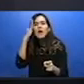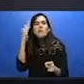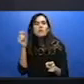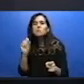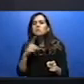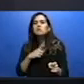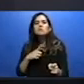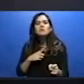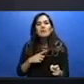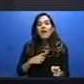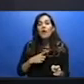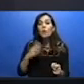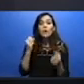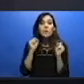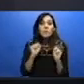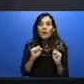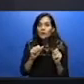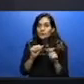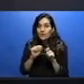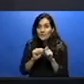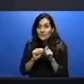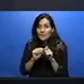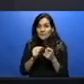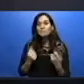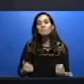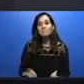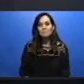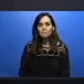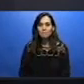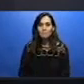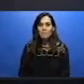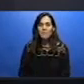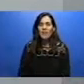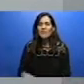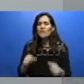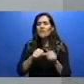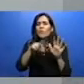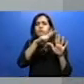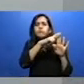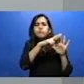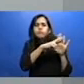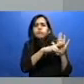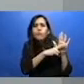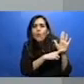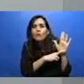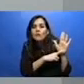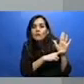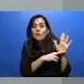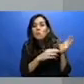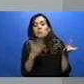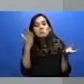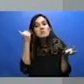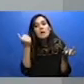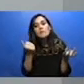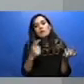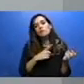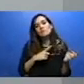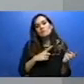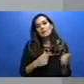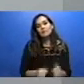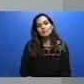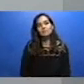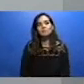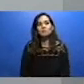nós podemos fazer, o que é perto do quê, fazer mais ou menos um roteiro, ou pegar pronto um roteiro de viagem, ou fazer o seu próprio